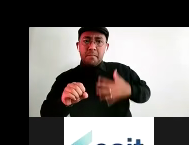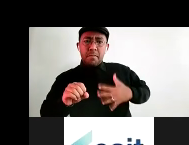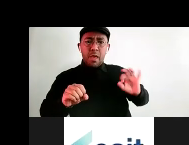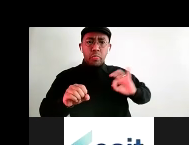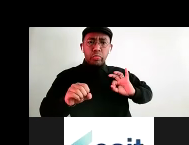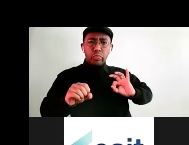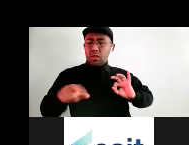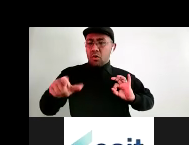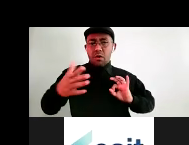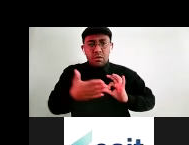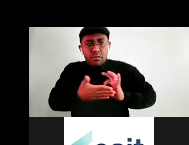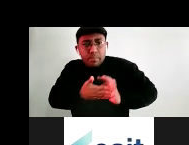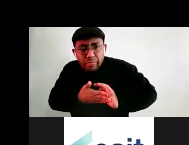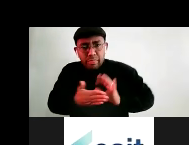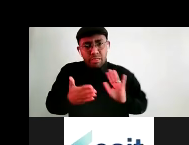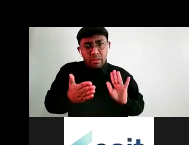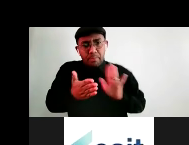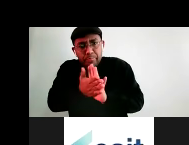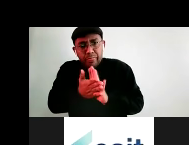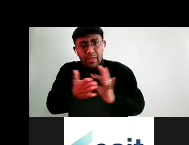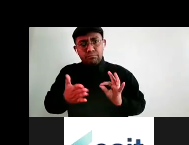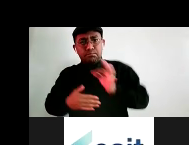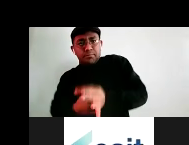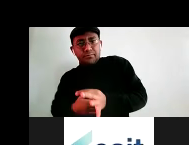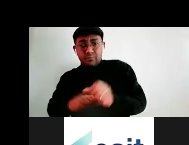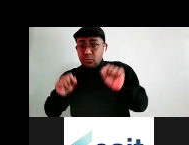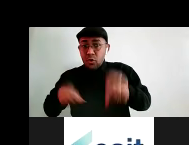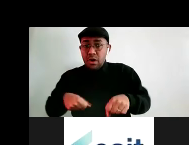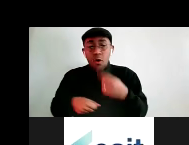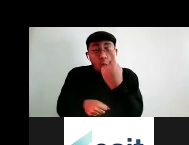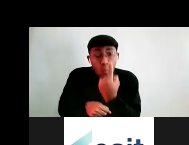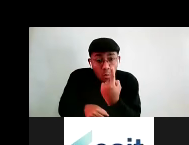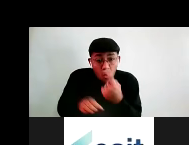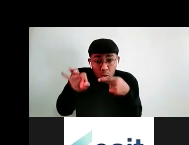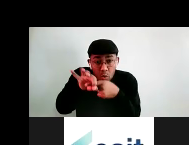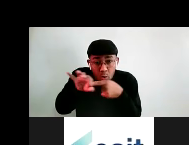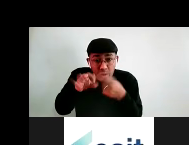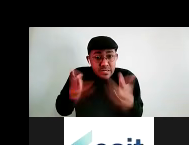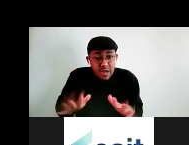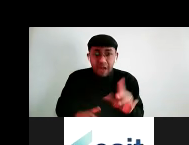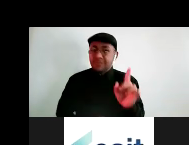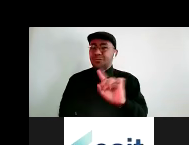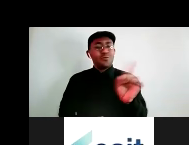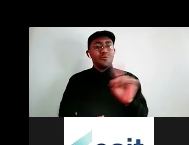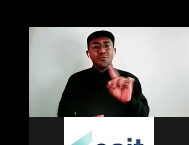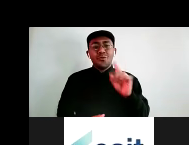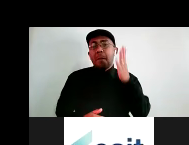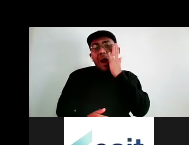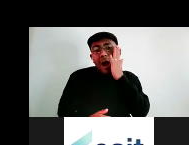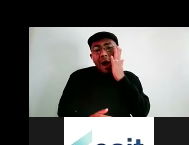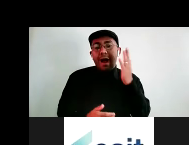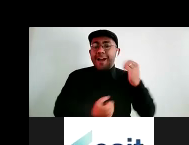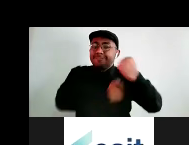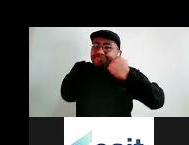outra parte do corpo, e qualquer lesão pode gerar a transmissão. É importante também trabalhar com